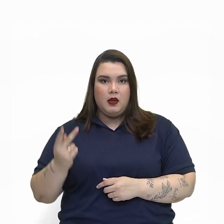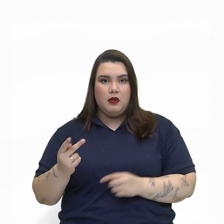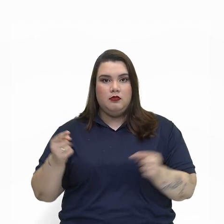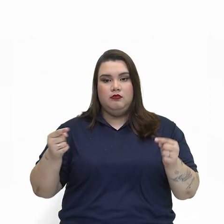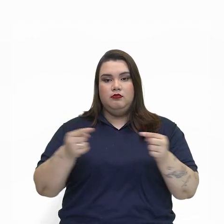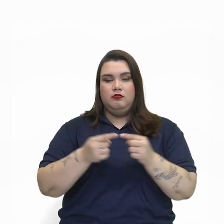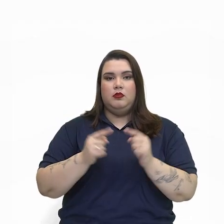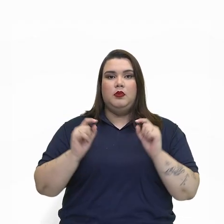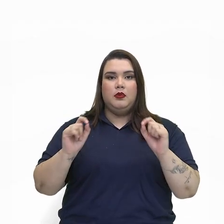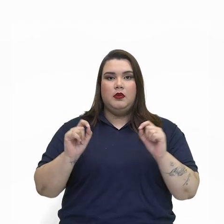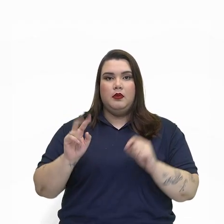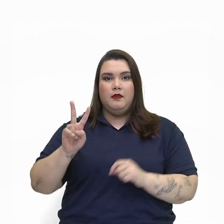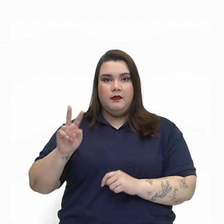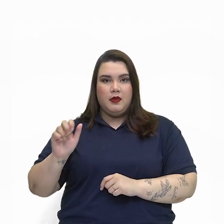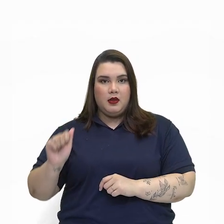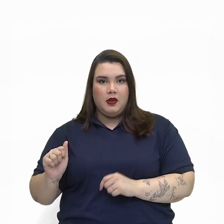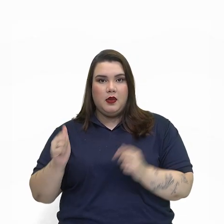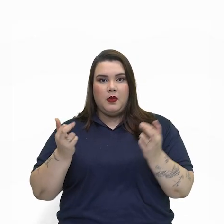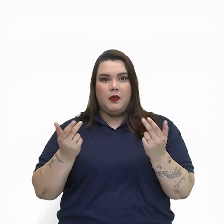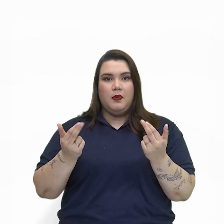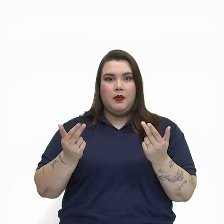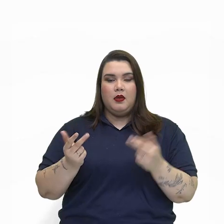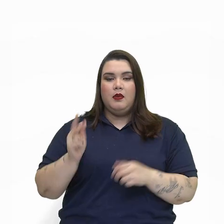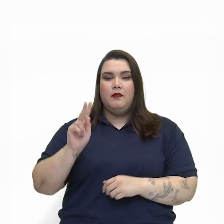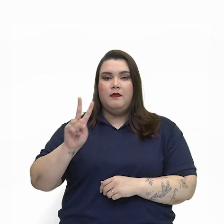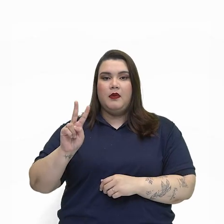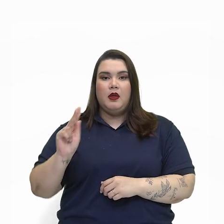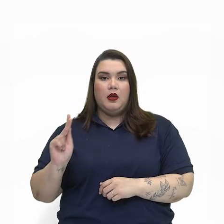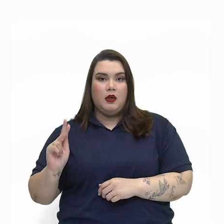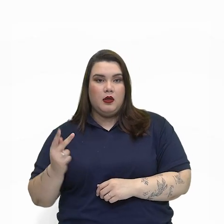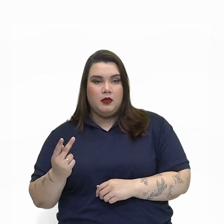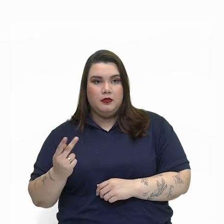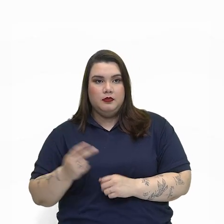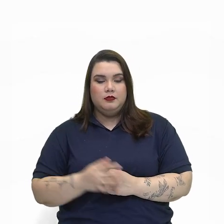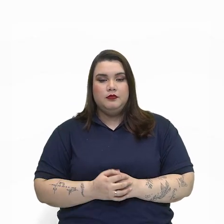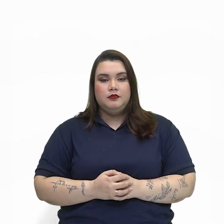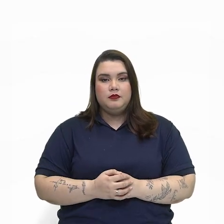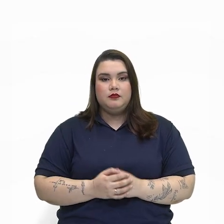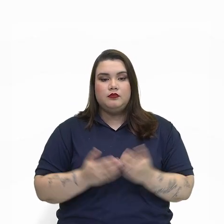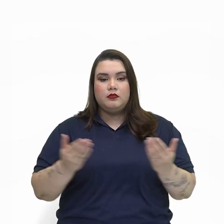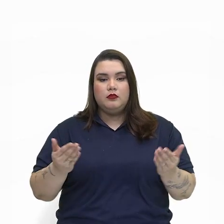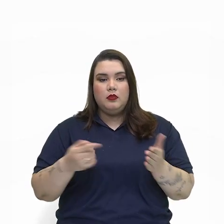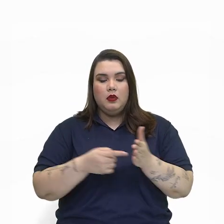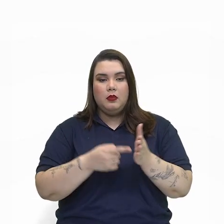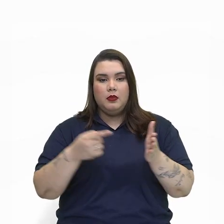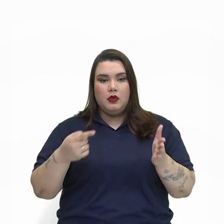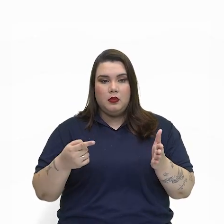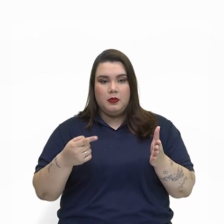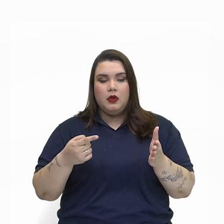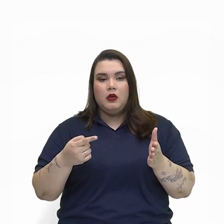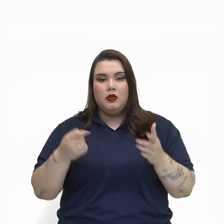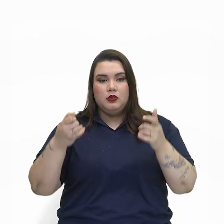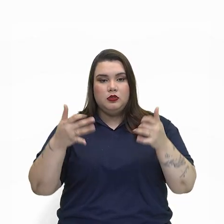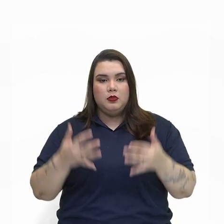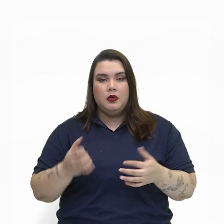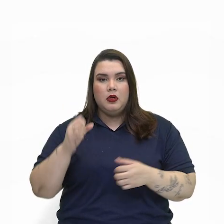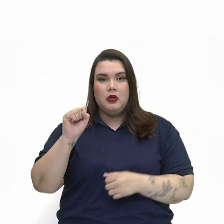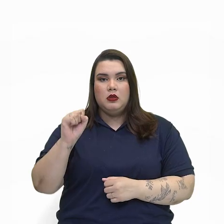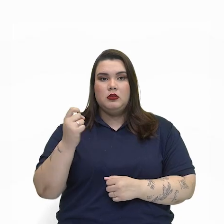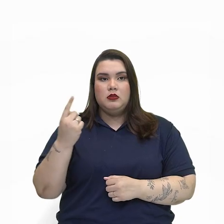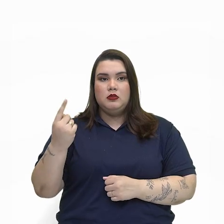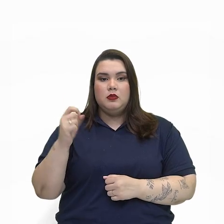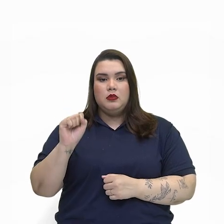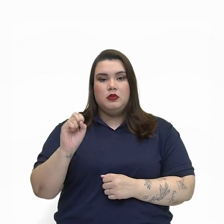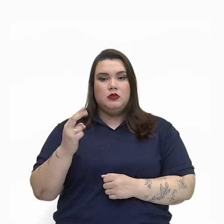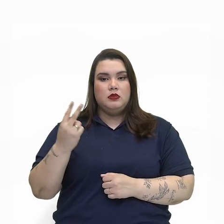que VA é maior que VH. Então, a primeira, ó, as áreas S1 e S2 varridas pelo raio da